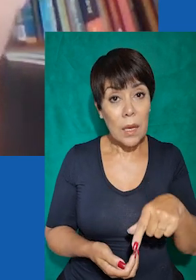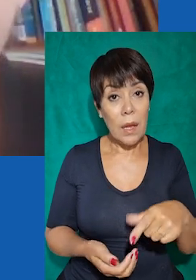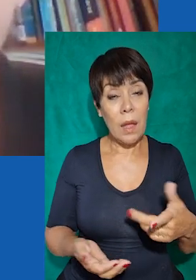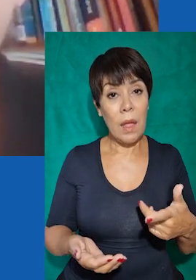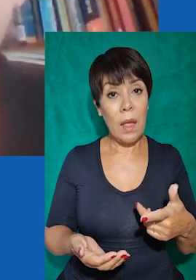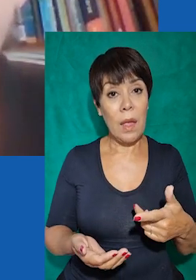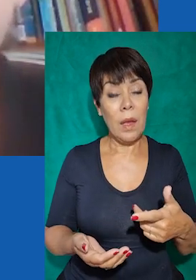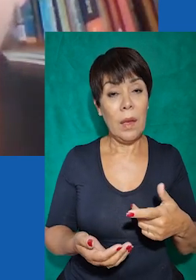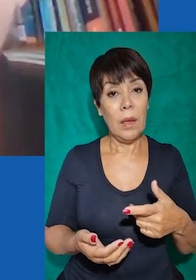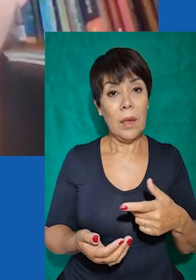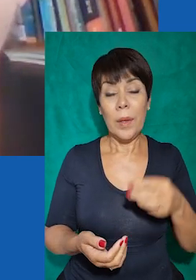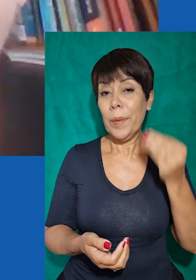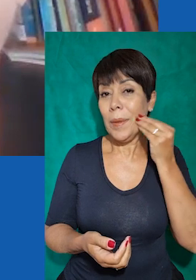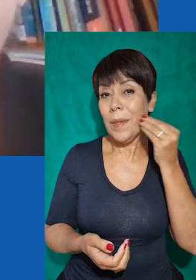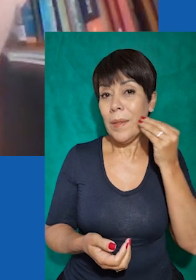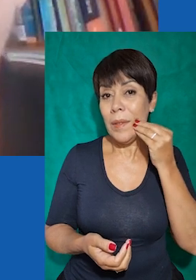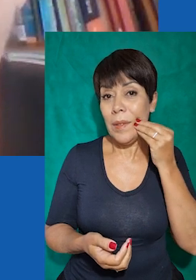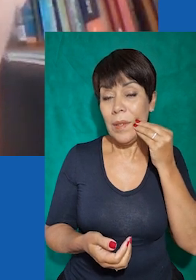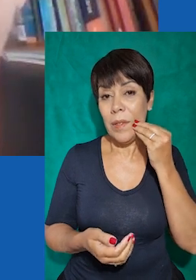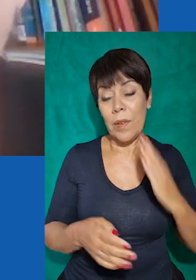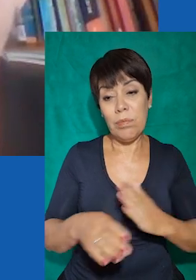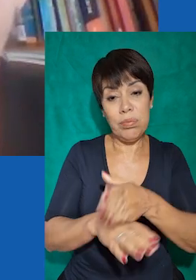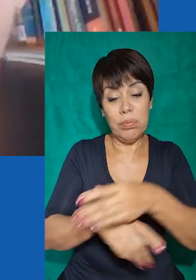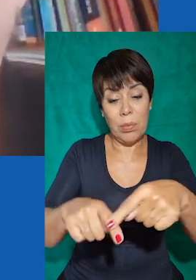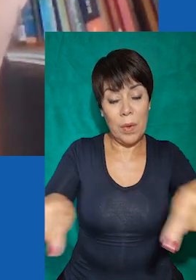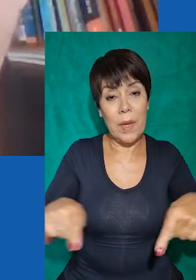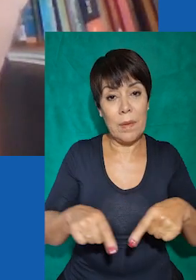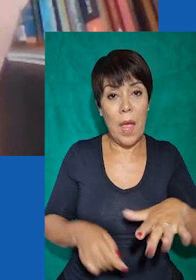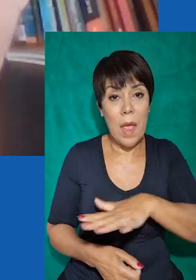das tentativas cartoriais também.